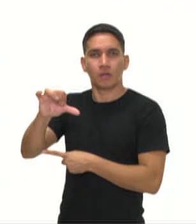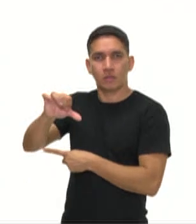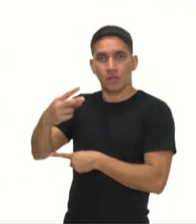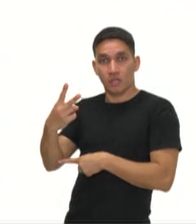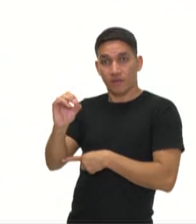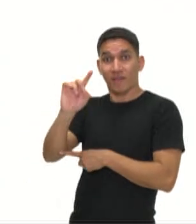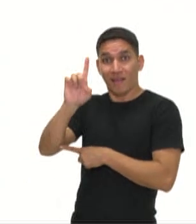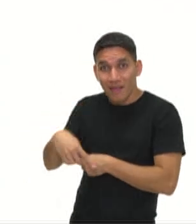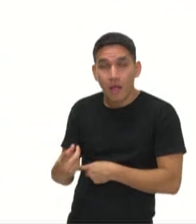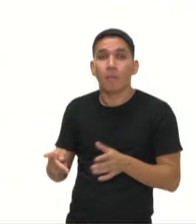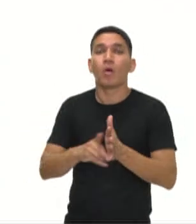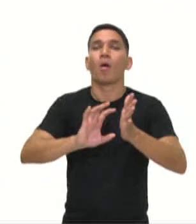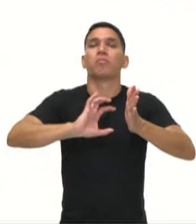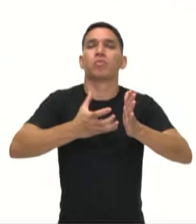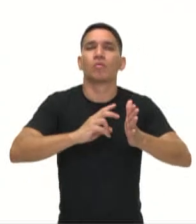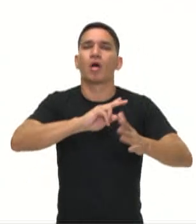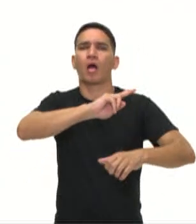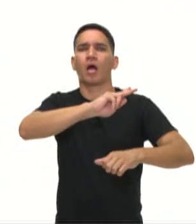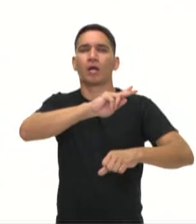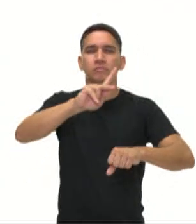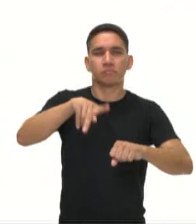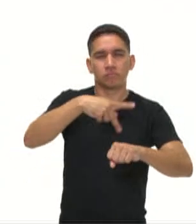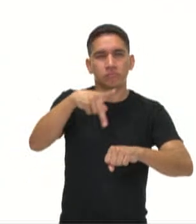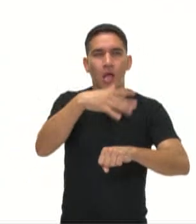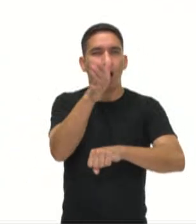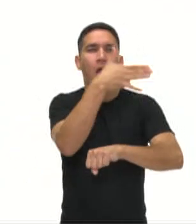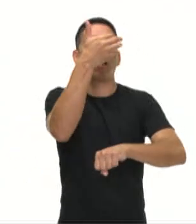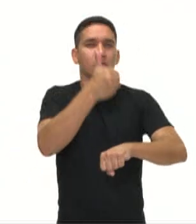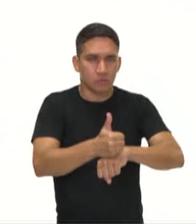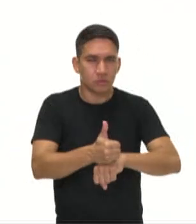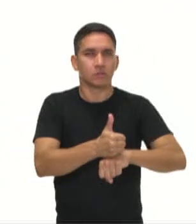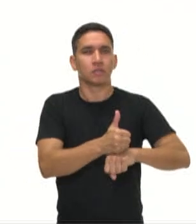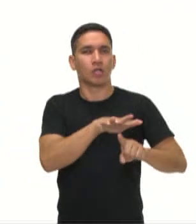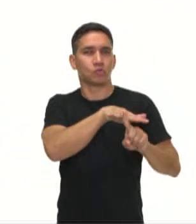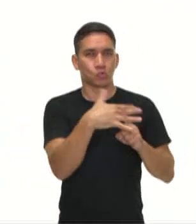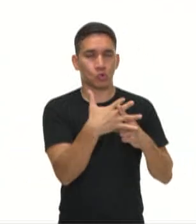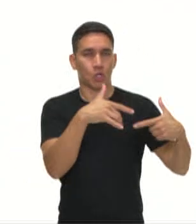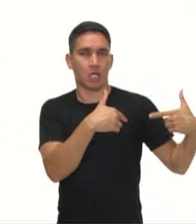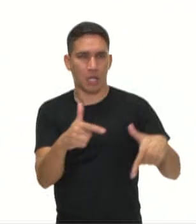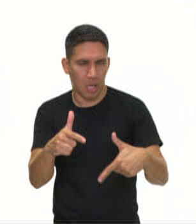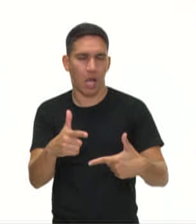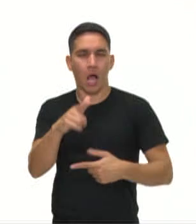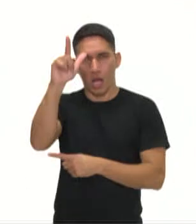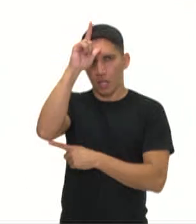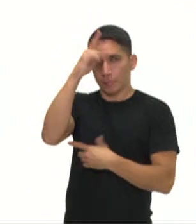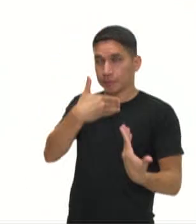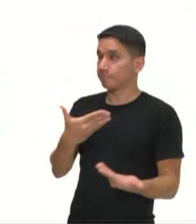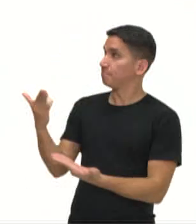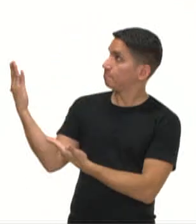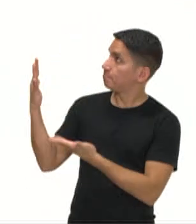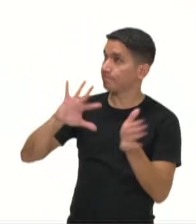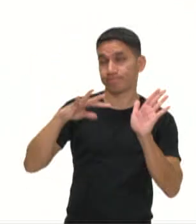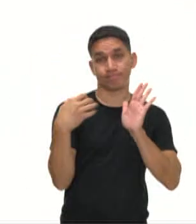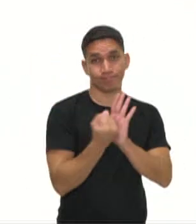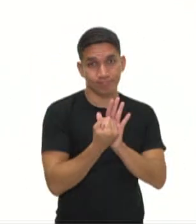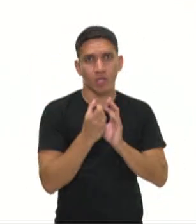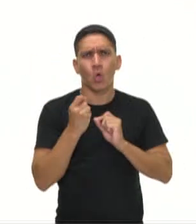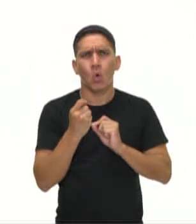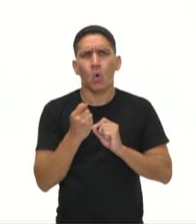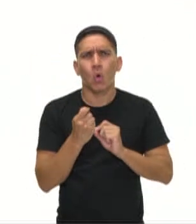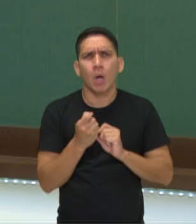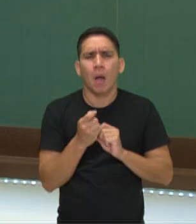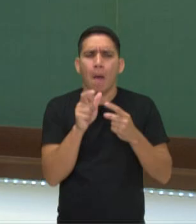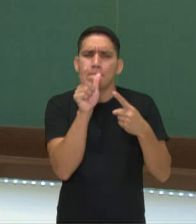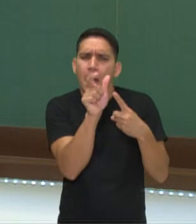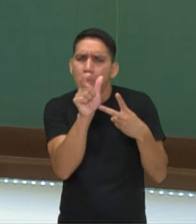para Partido Nacional Socialista dos Trabalhadores Alemães. O símbolo está aí na sua tela. A sigla inicial